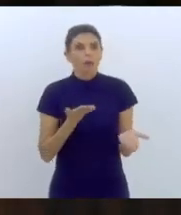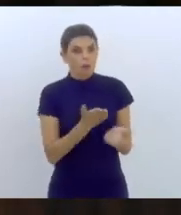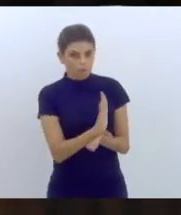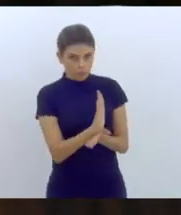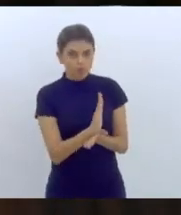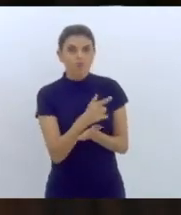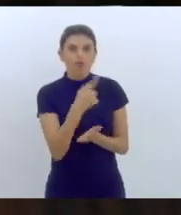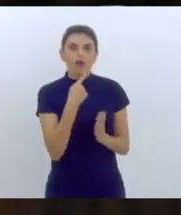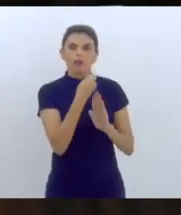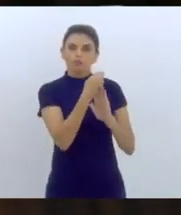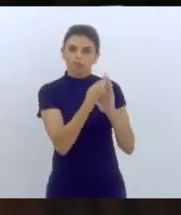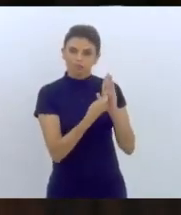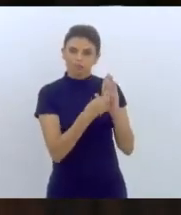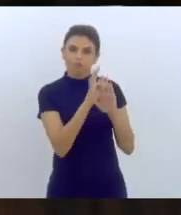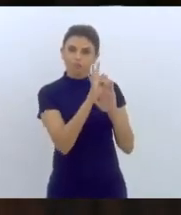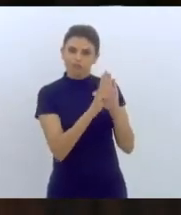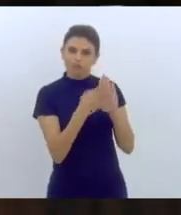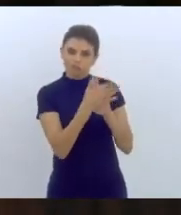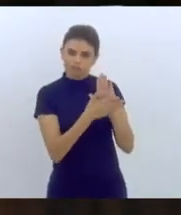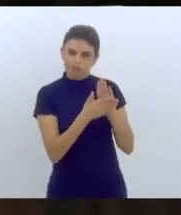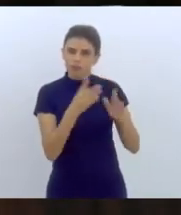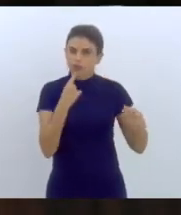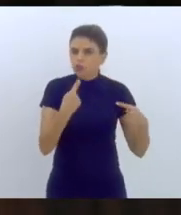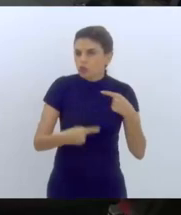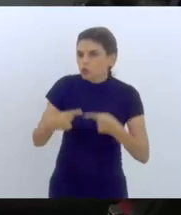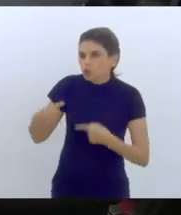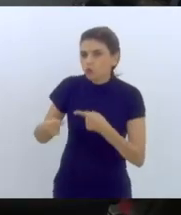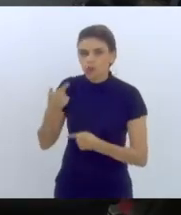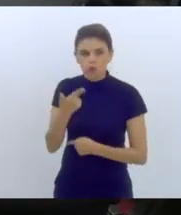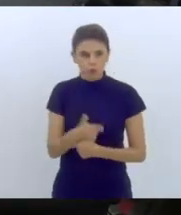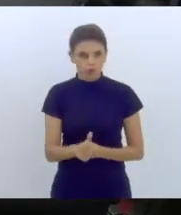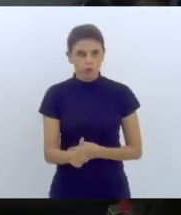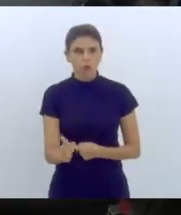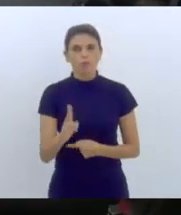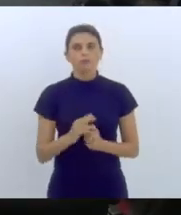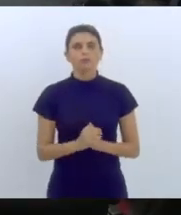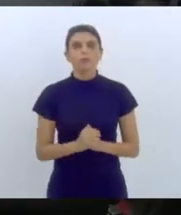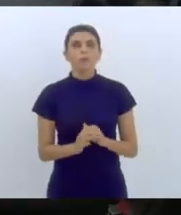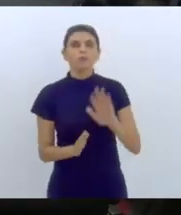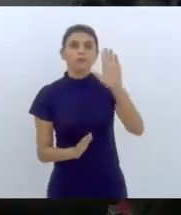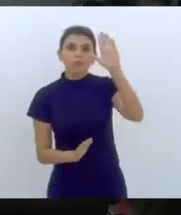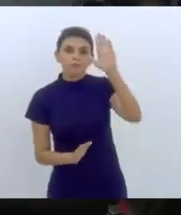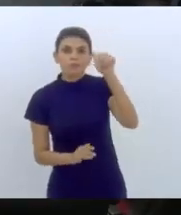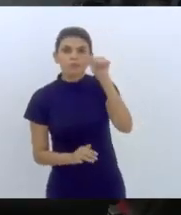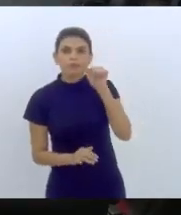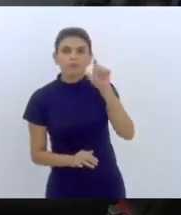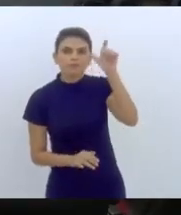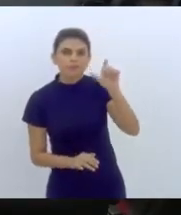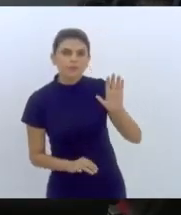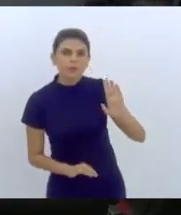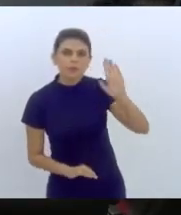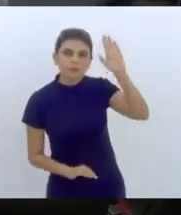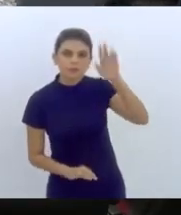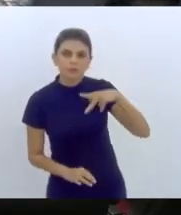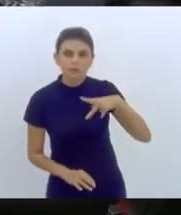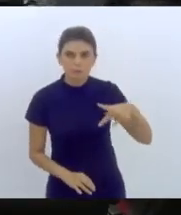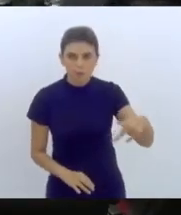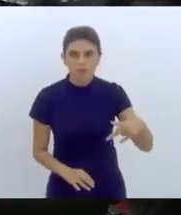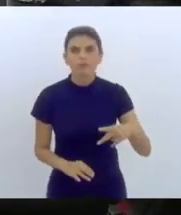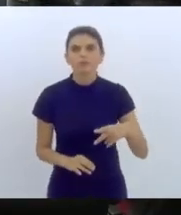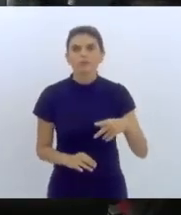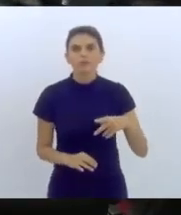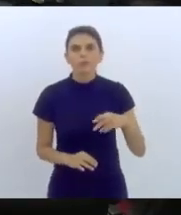Vai a redação do vencido para a segunda discussão. É, presidenta, presidente. Com a palavra,